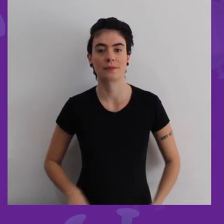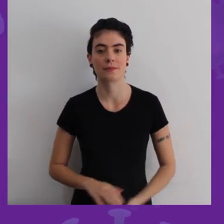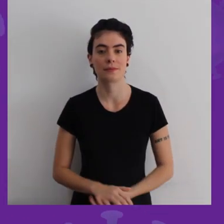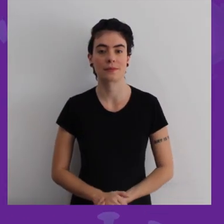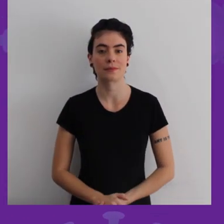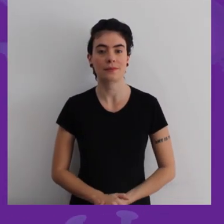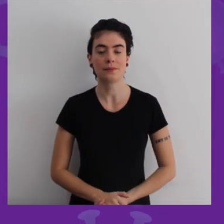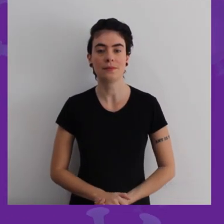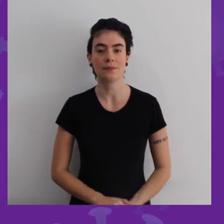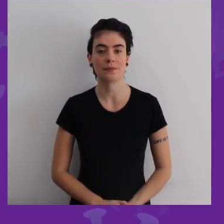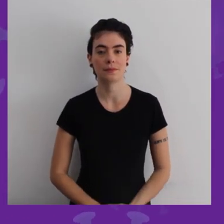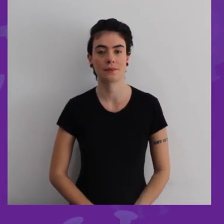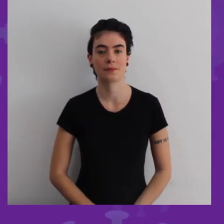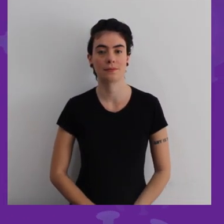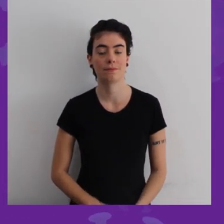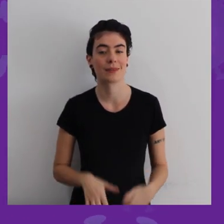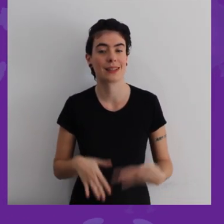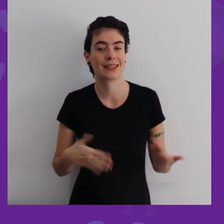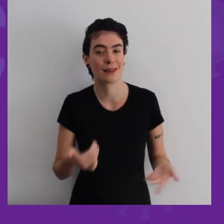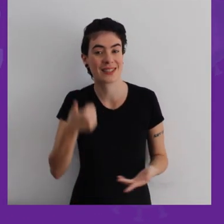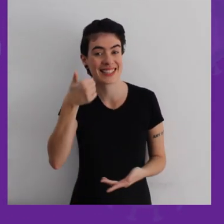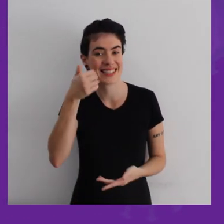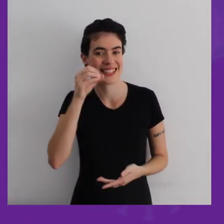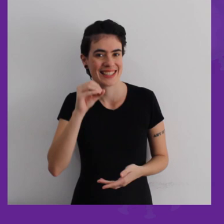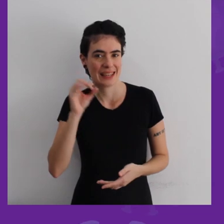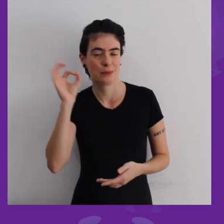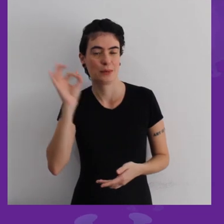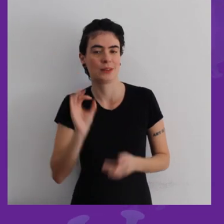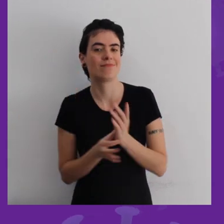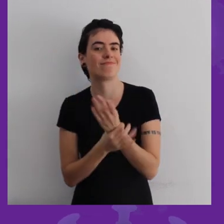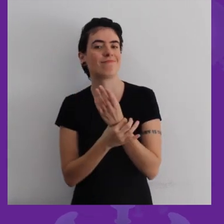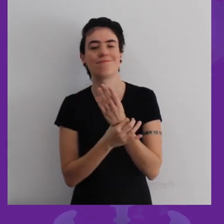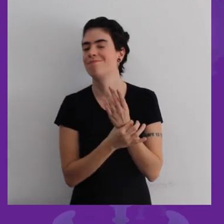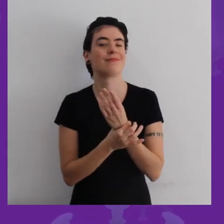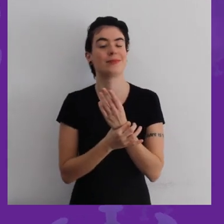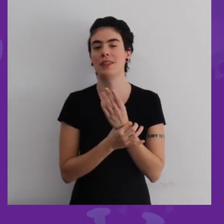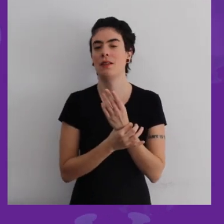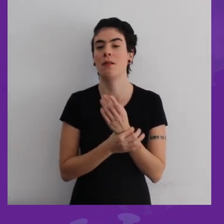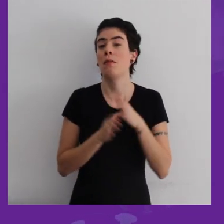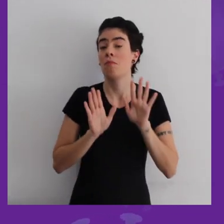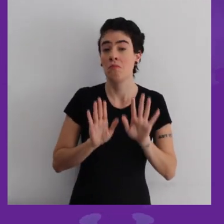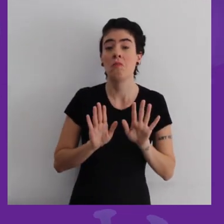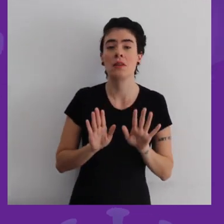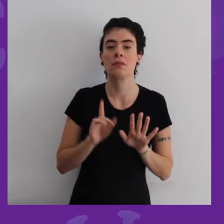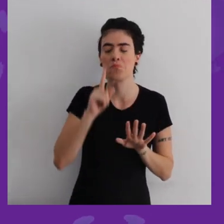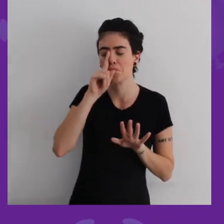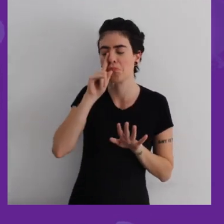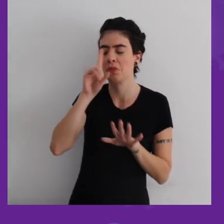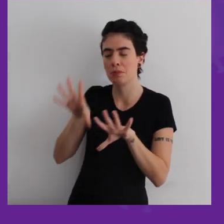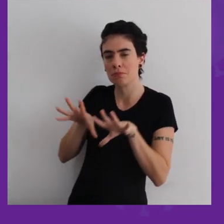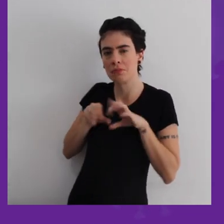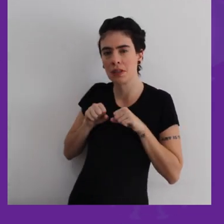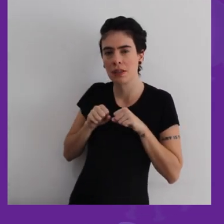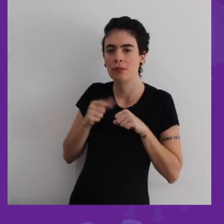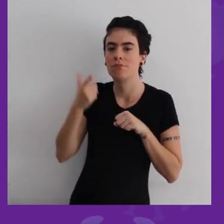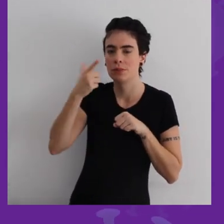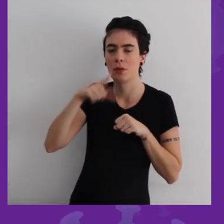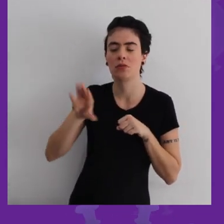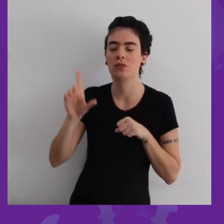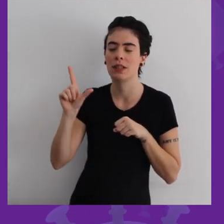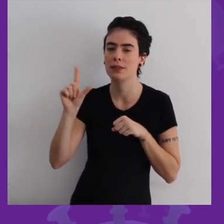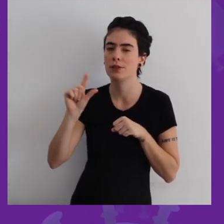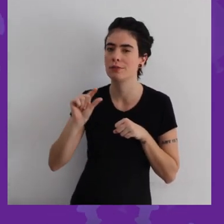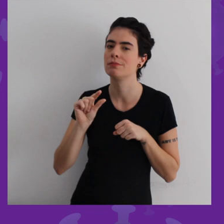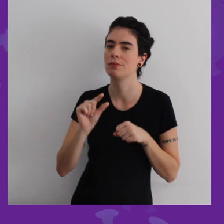olha 100% seguro não é mas é possível minimizar o risco desse tipo